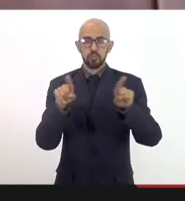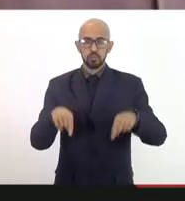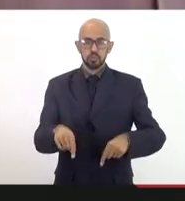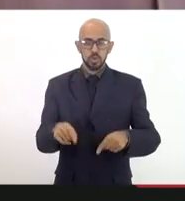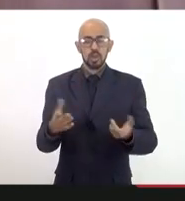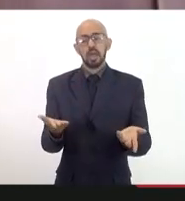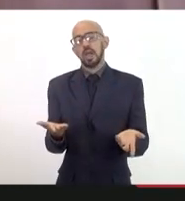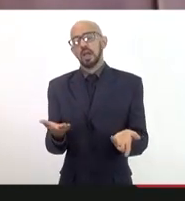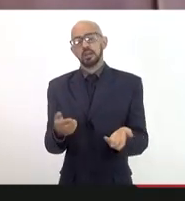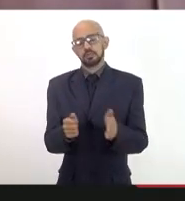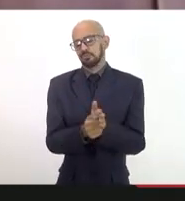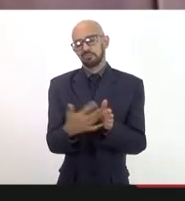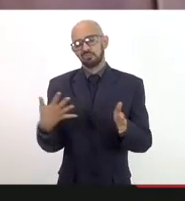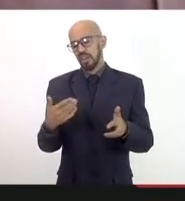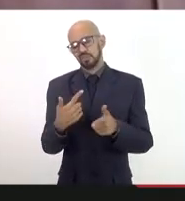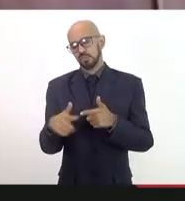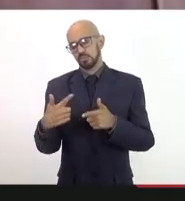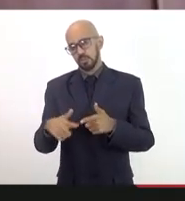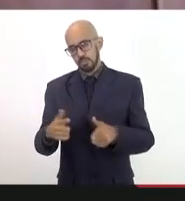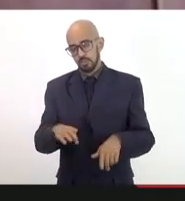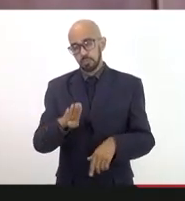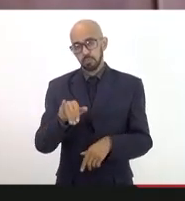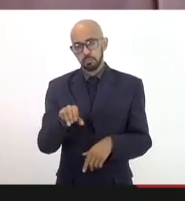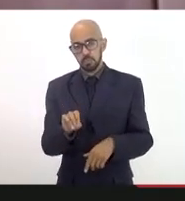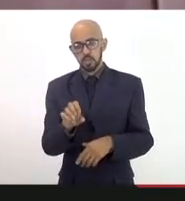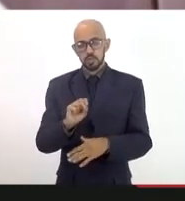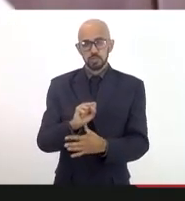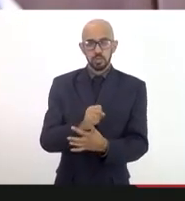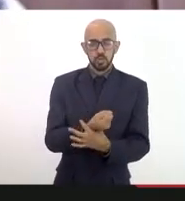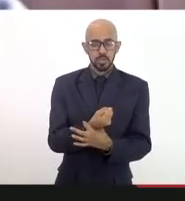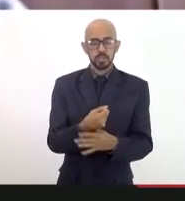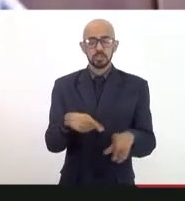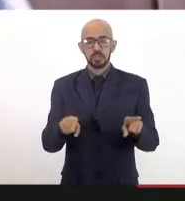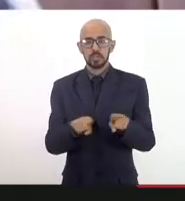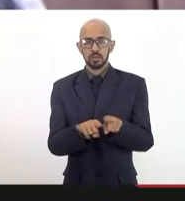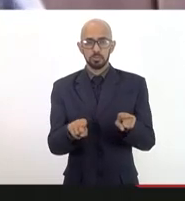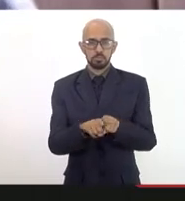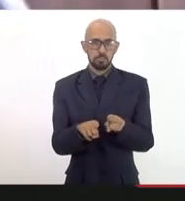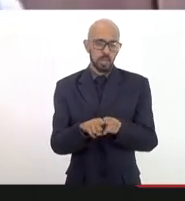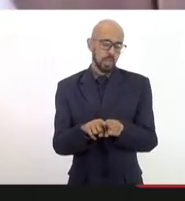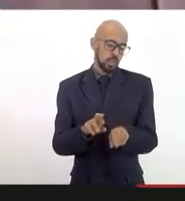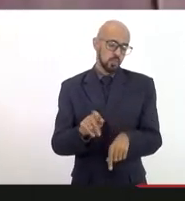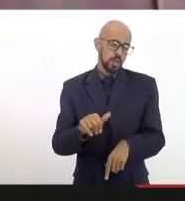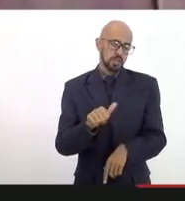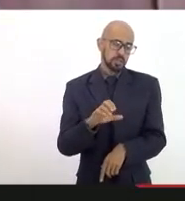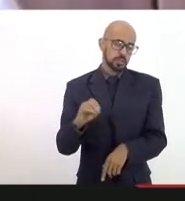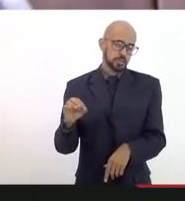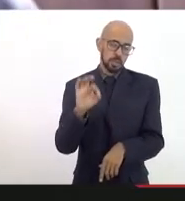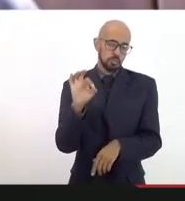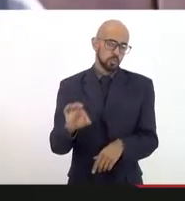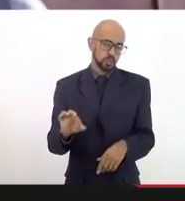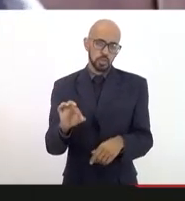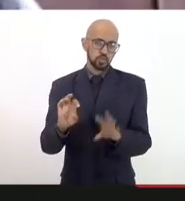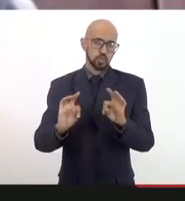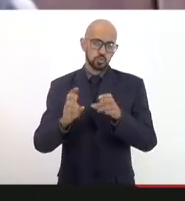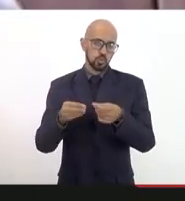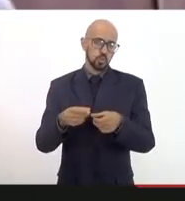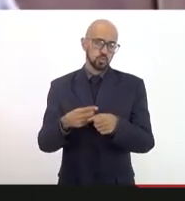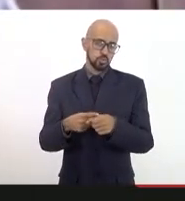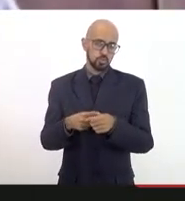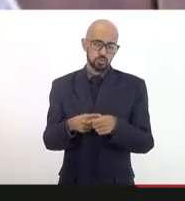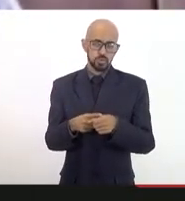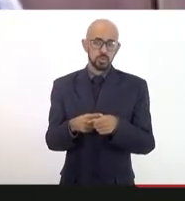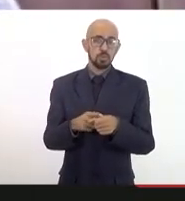e outras coisas mais, né, e a biossegurança também, que não é 100% dos municípios, dos 16,